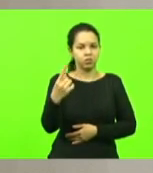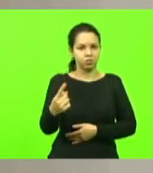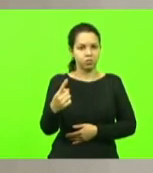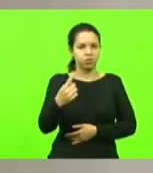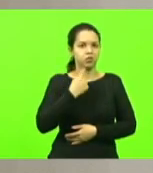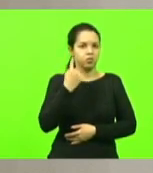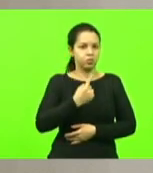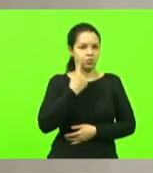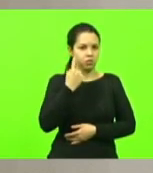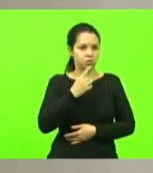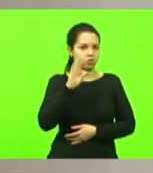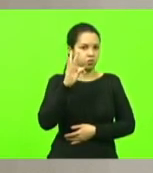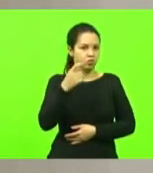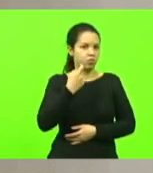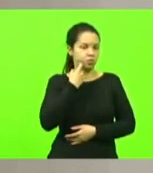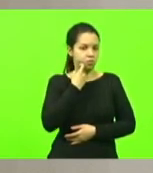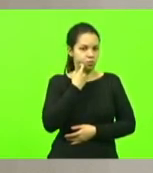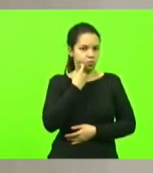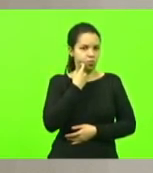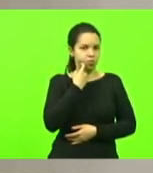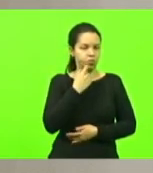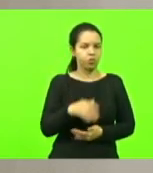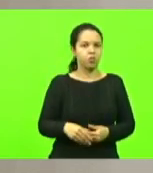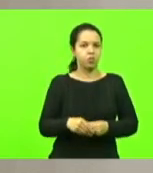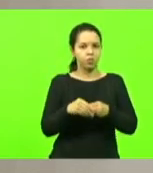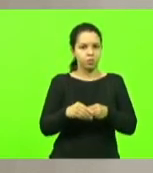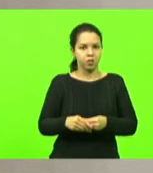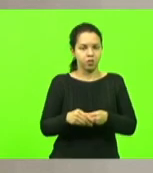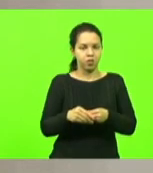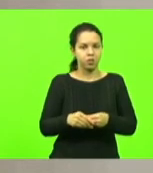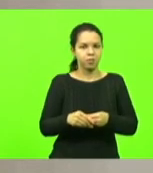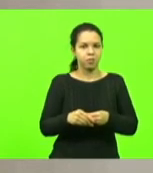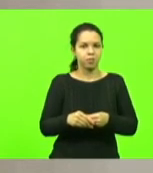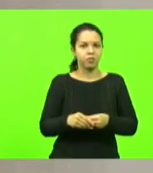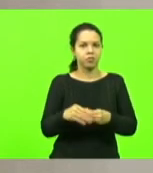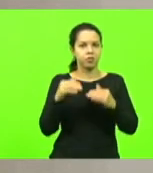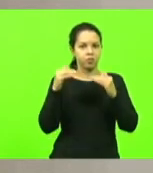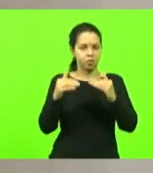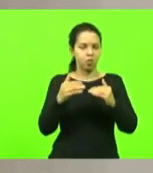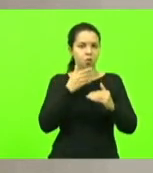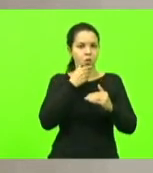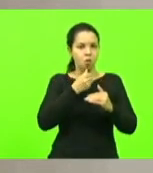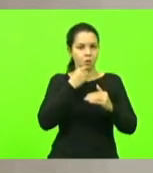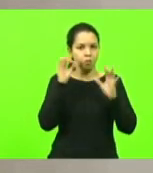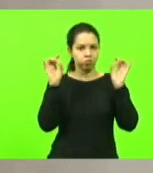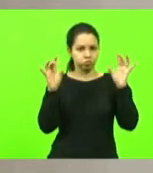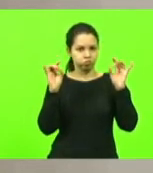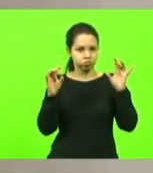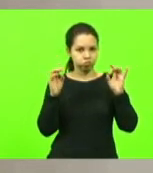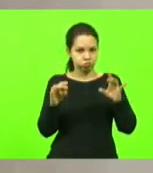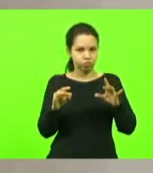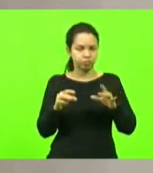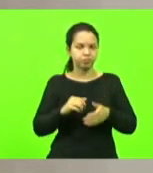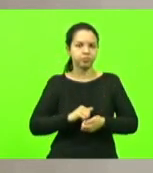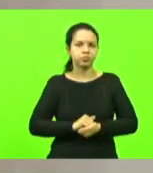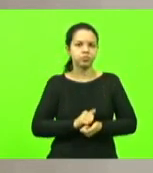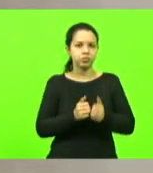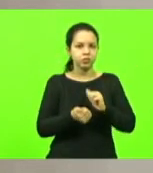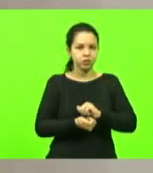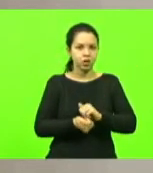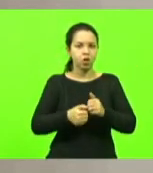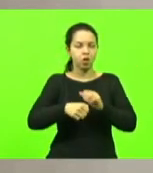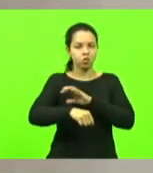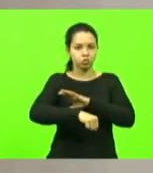Frigo, cumprimentando o mestre de artes marciais, Royce Gracie,